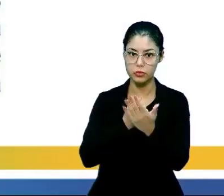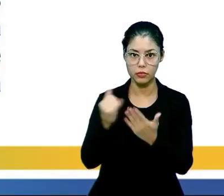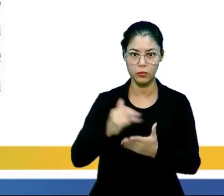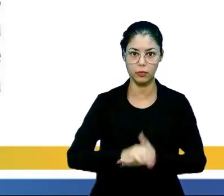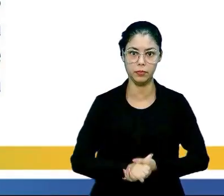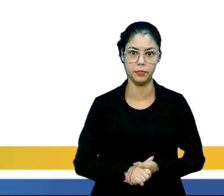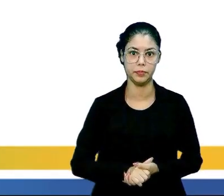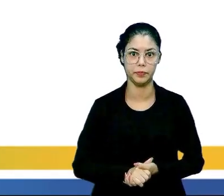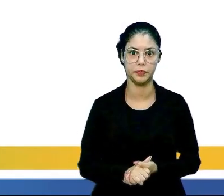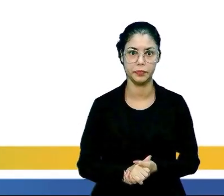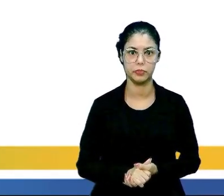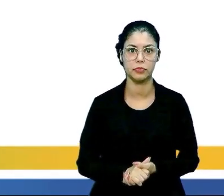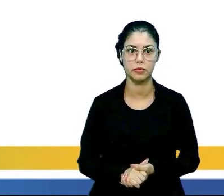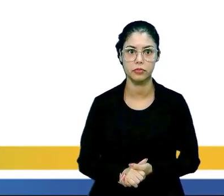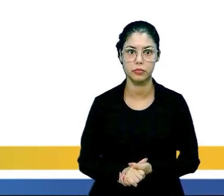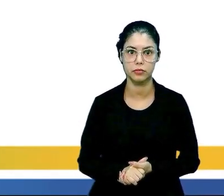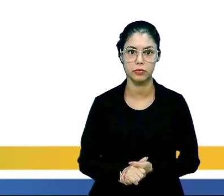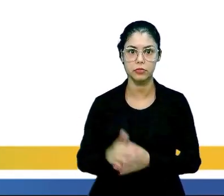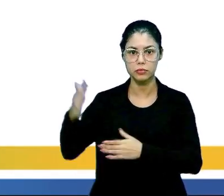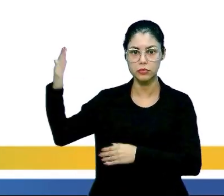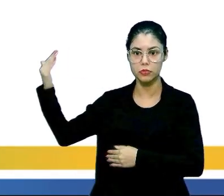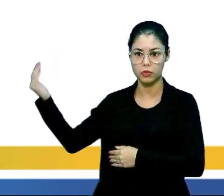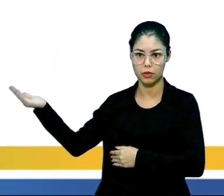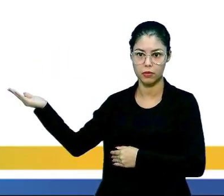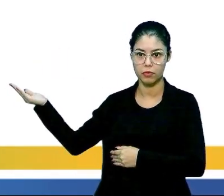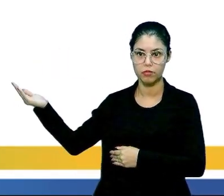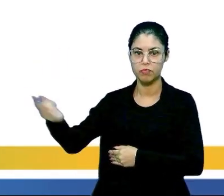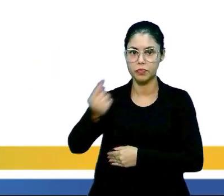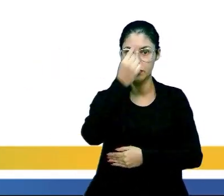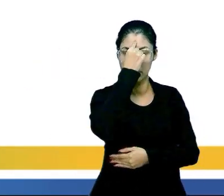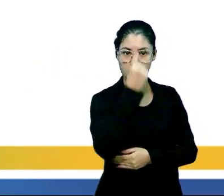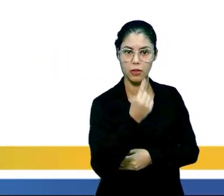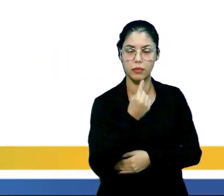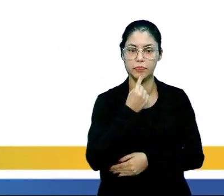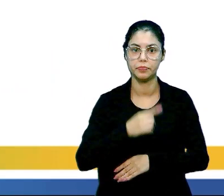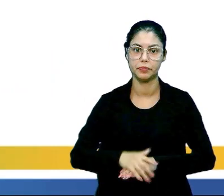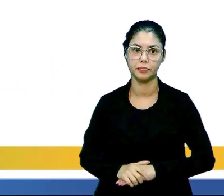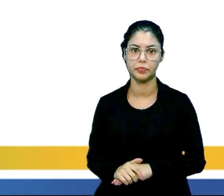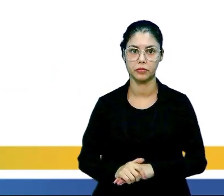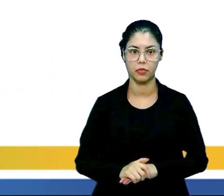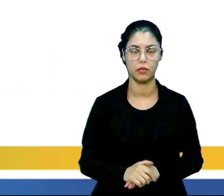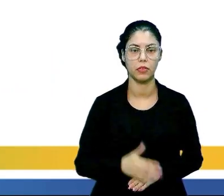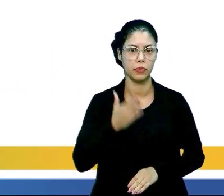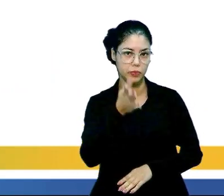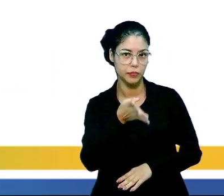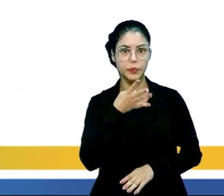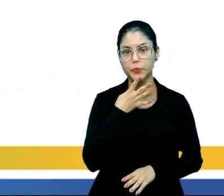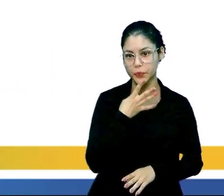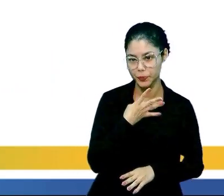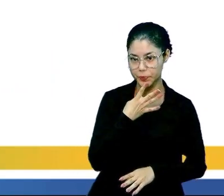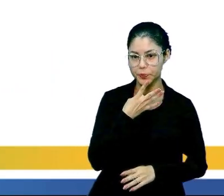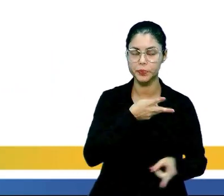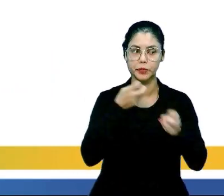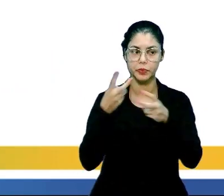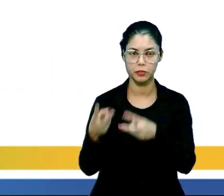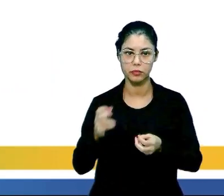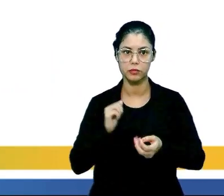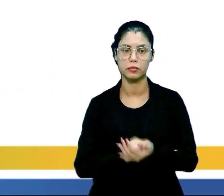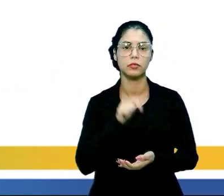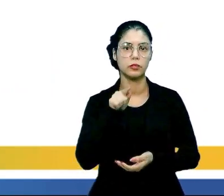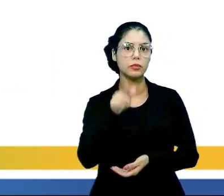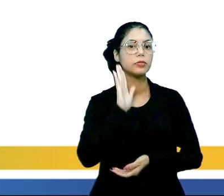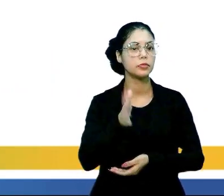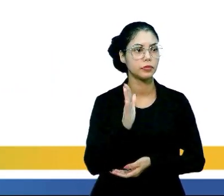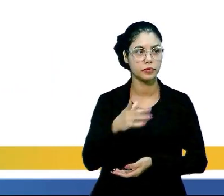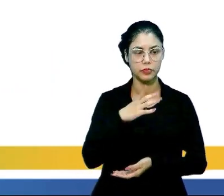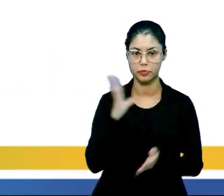introdução. E aí eu trouxe aqui uma imagem, né? Para que vocês possam observar que talvez vocês